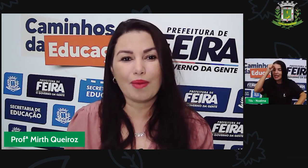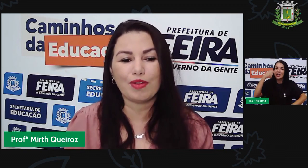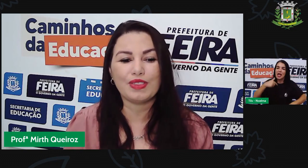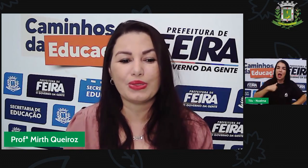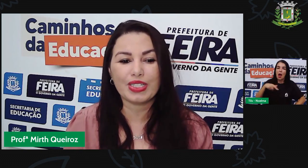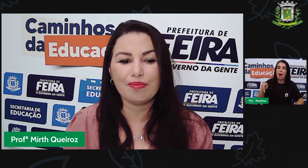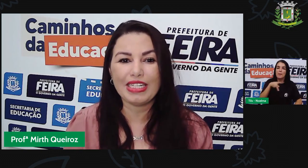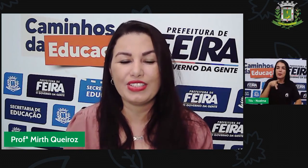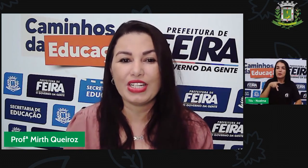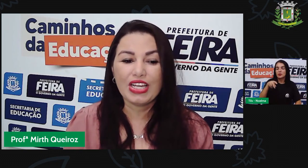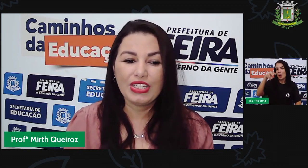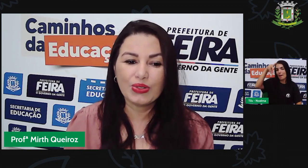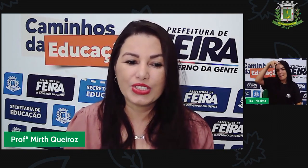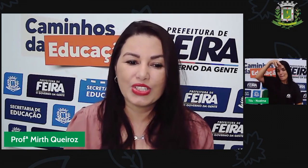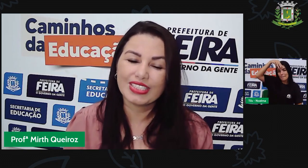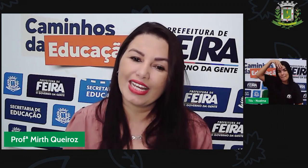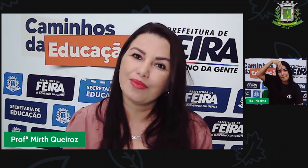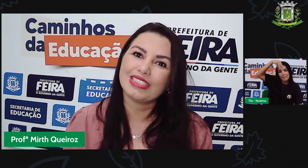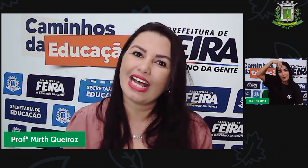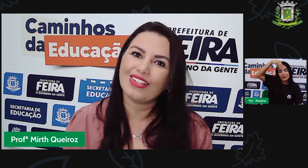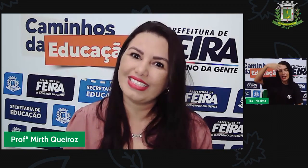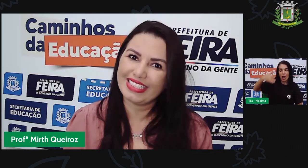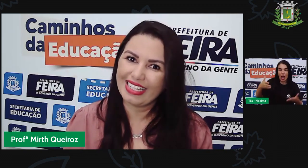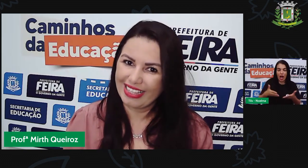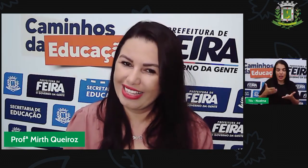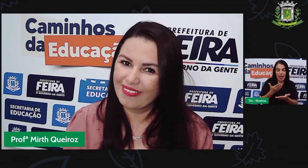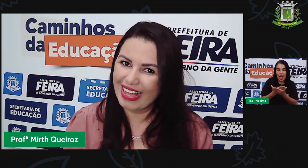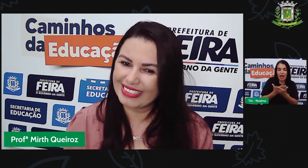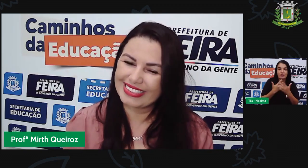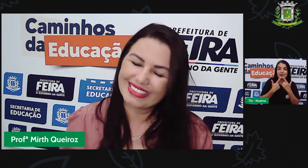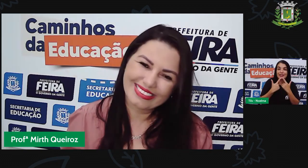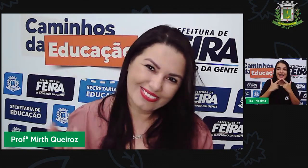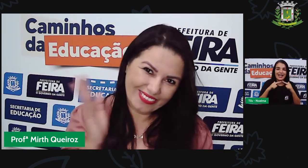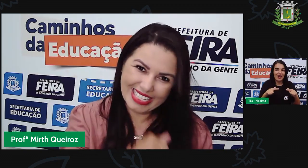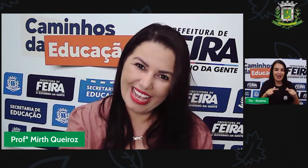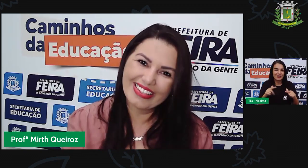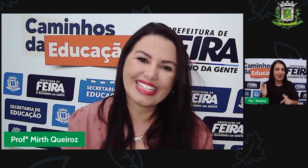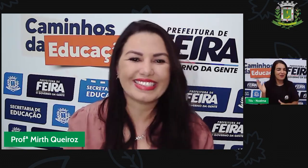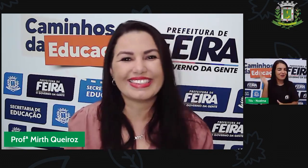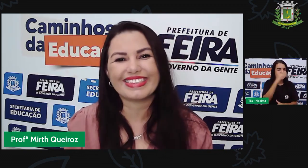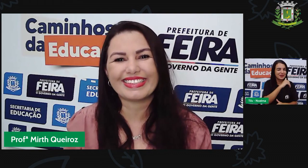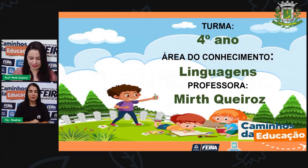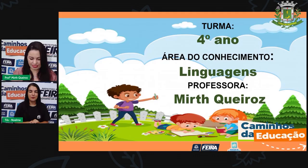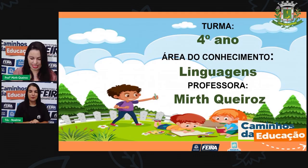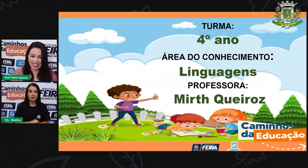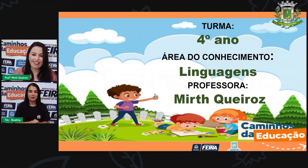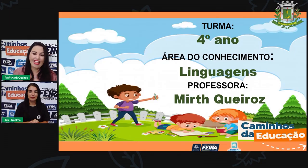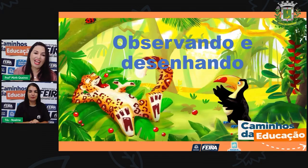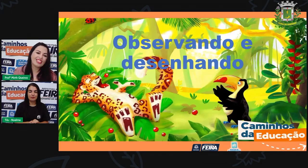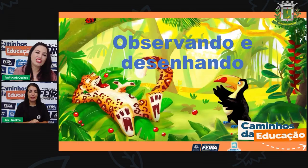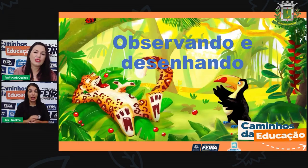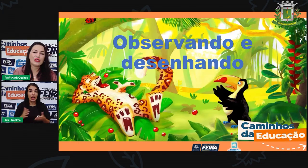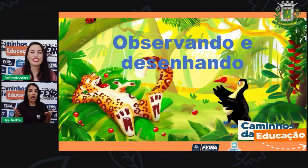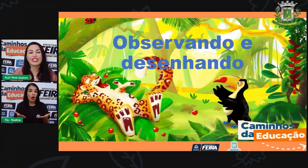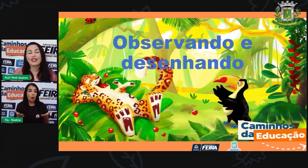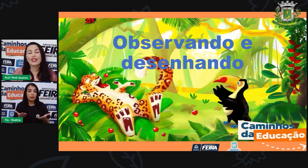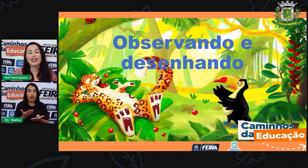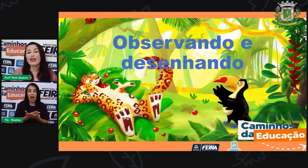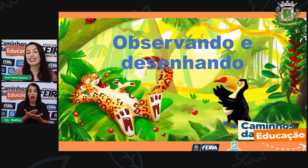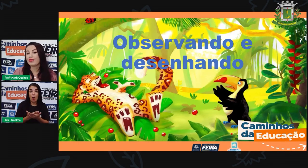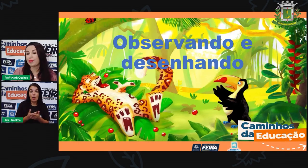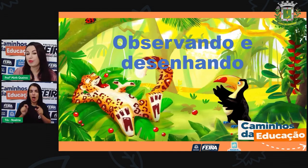Eu sou a professora Mirth e hoje nós teremos aula de linguagem. Vamos à aula? Na aula de